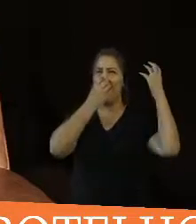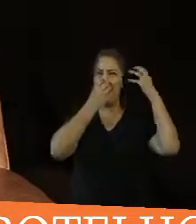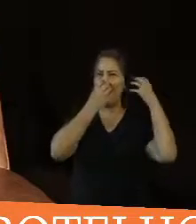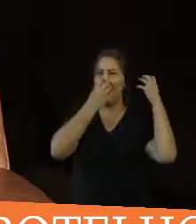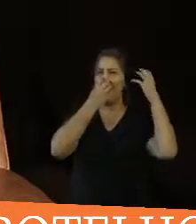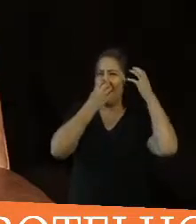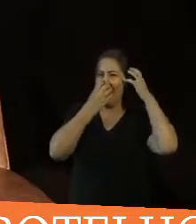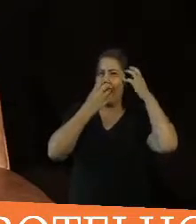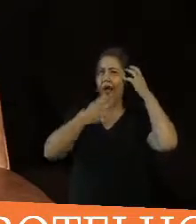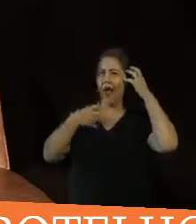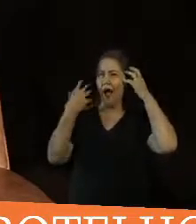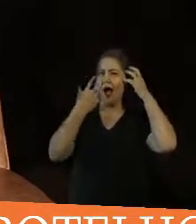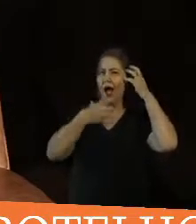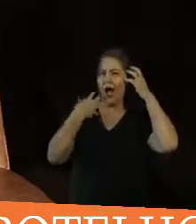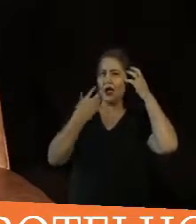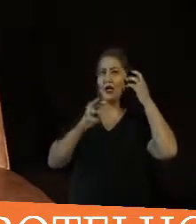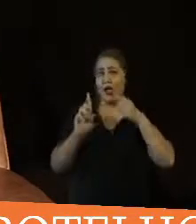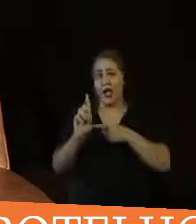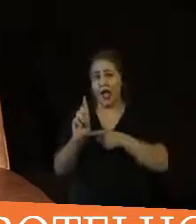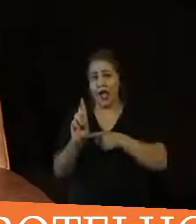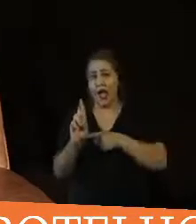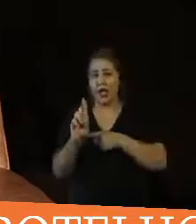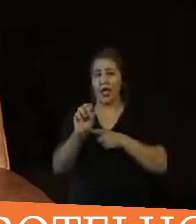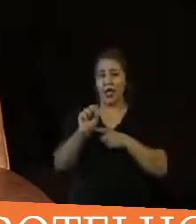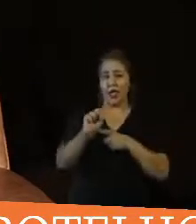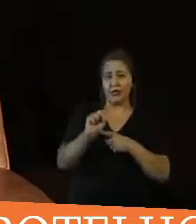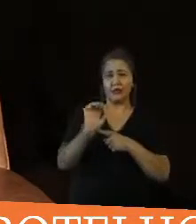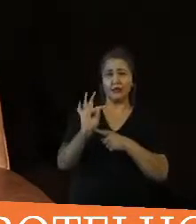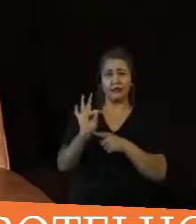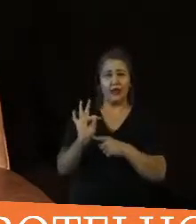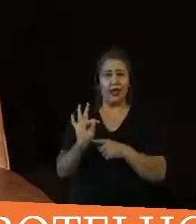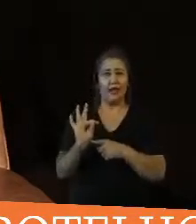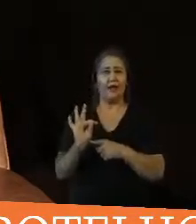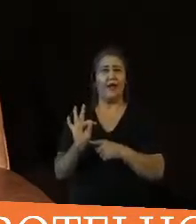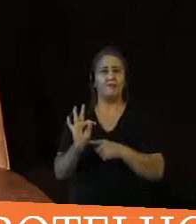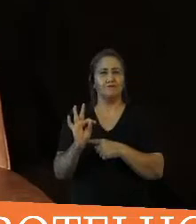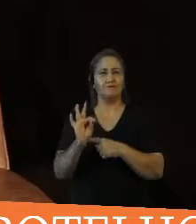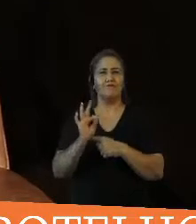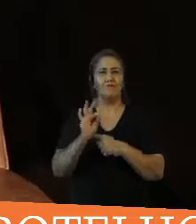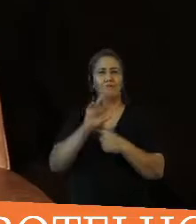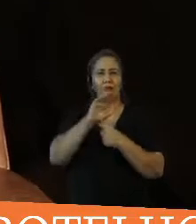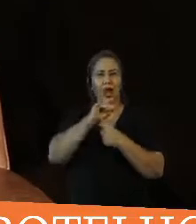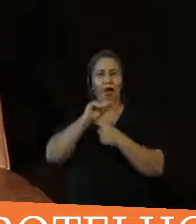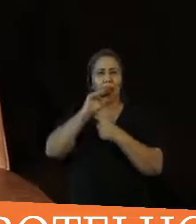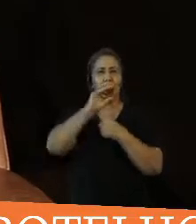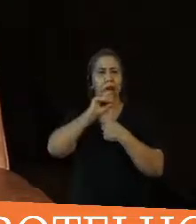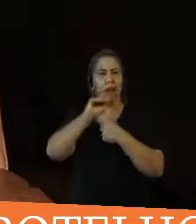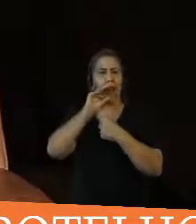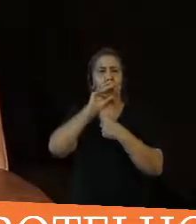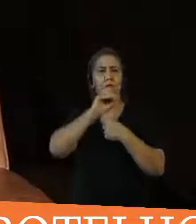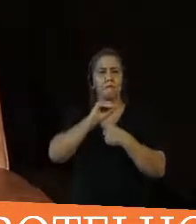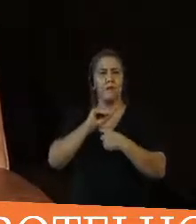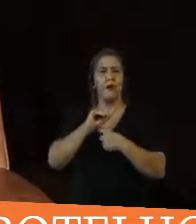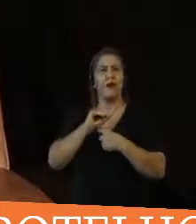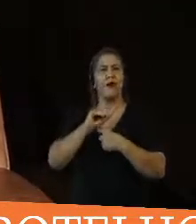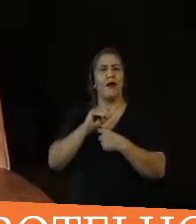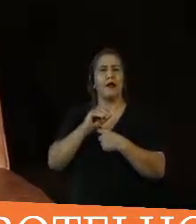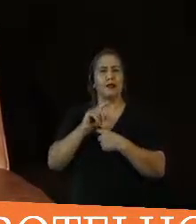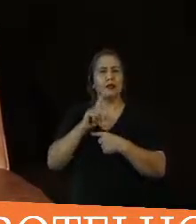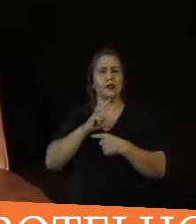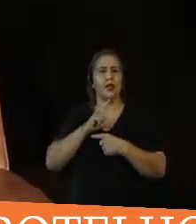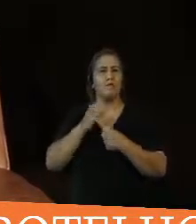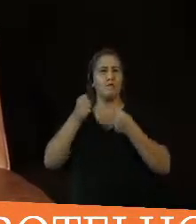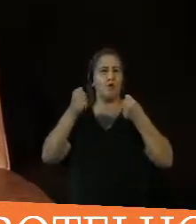R, do S e do T, né? Então, a gente fez esse estudo para que fique essa voz impostada